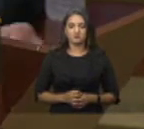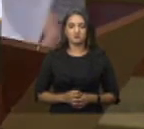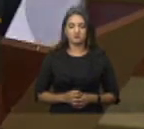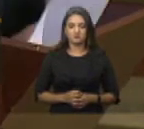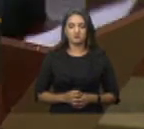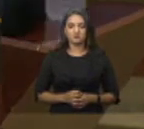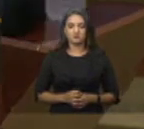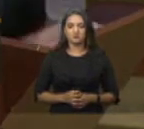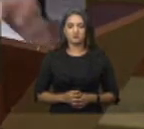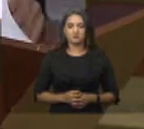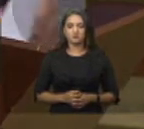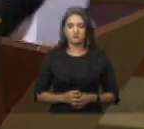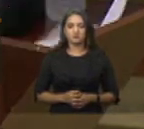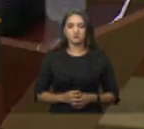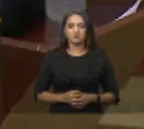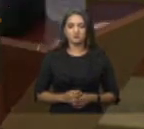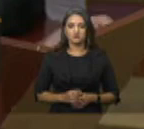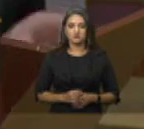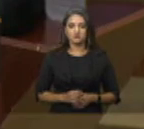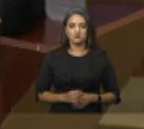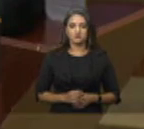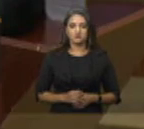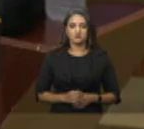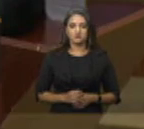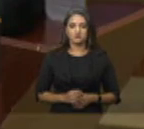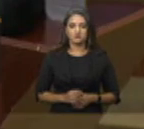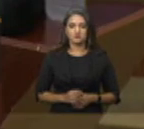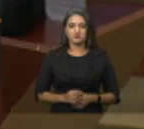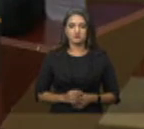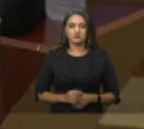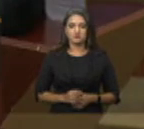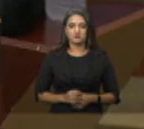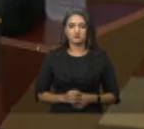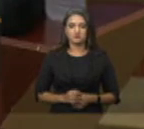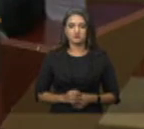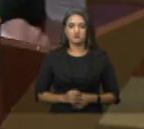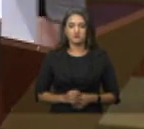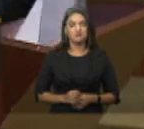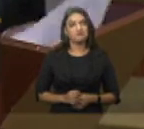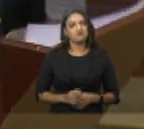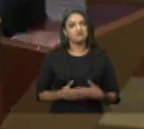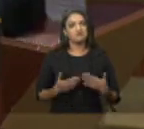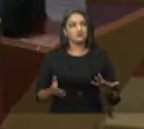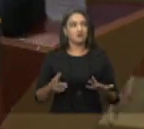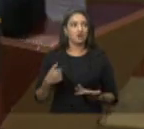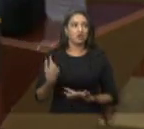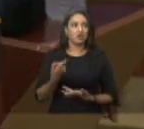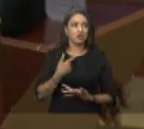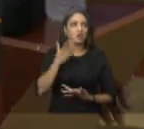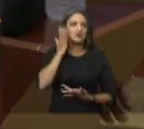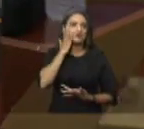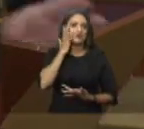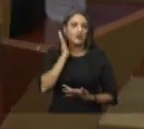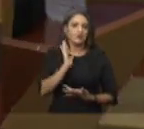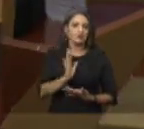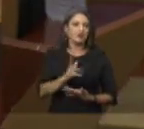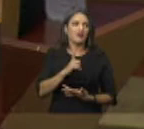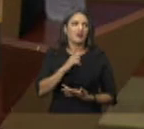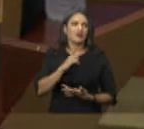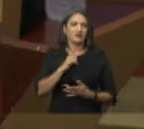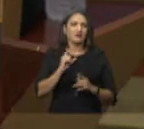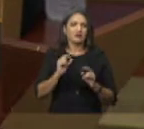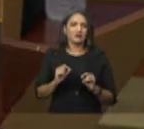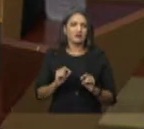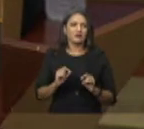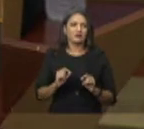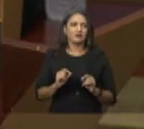é claro presidente que todos nós sabemos que estamos a lidar e